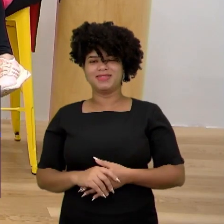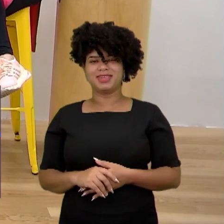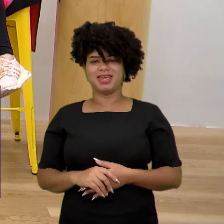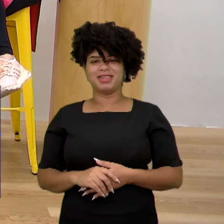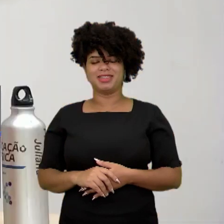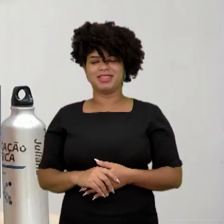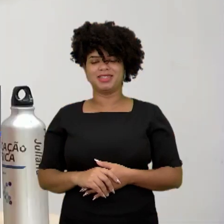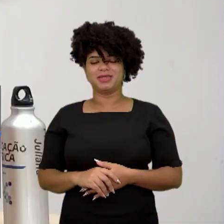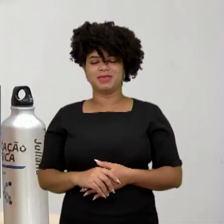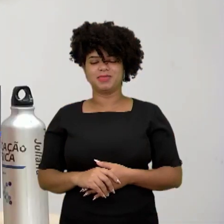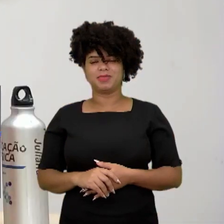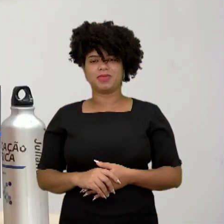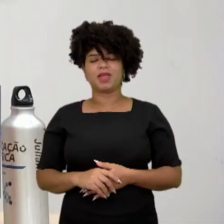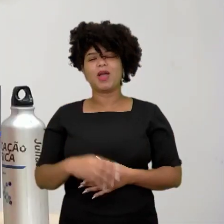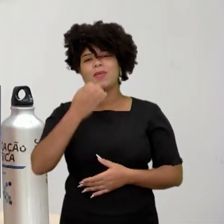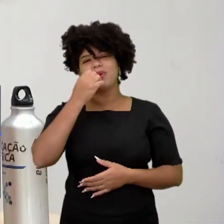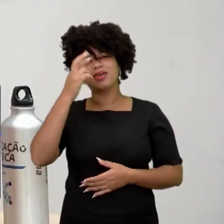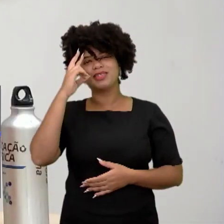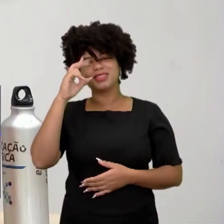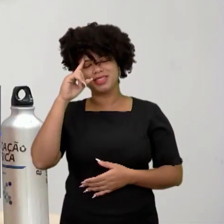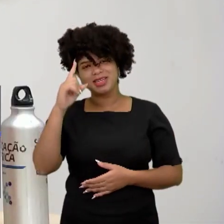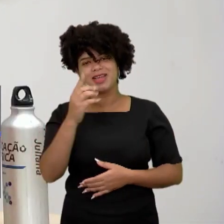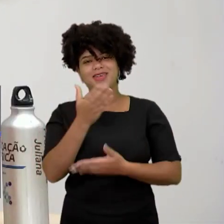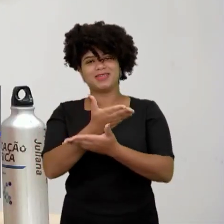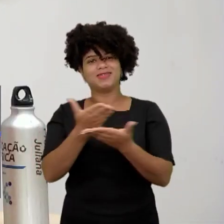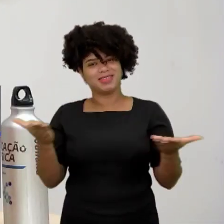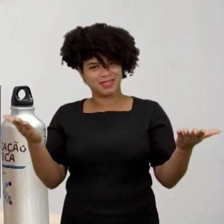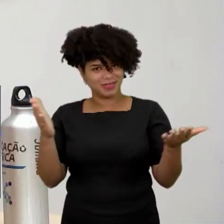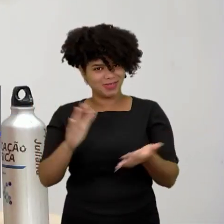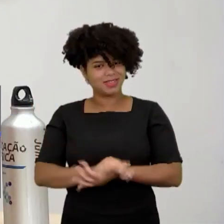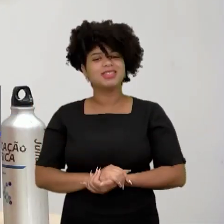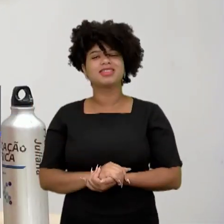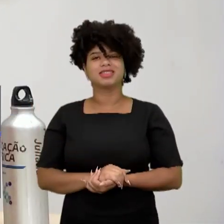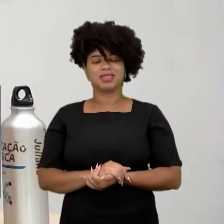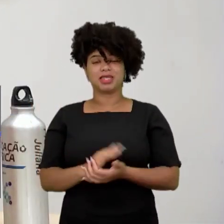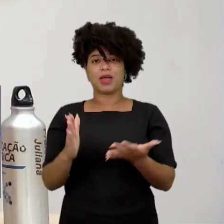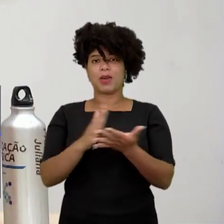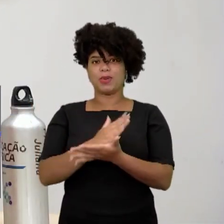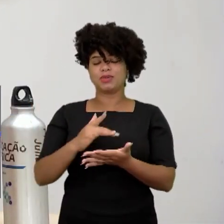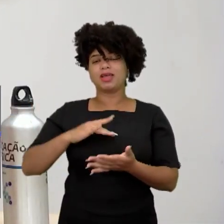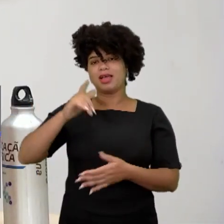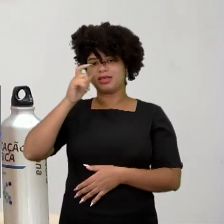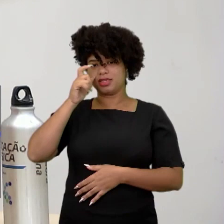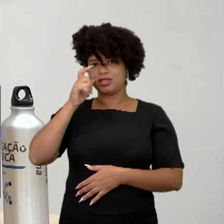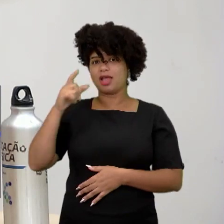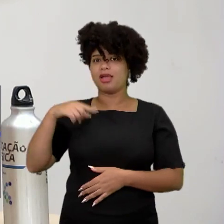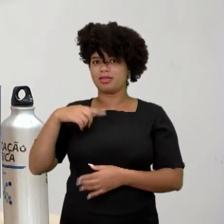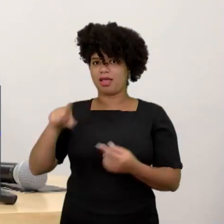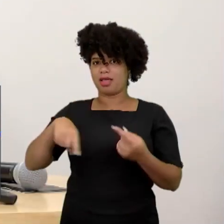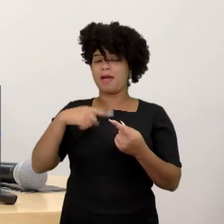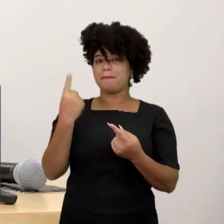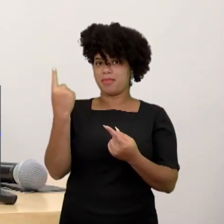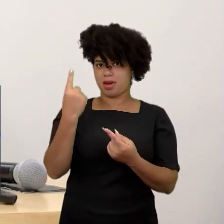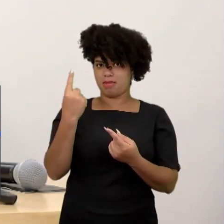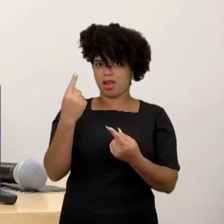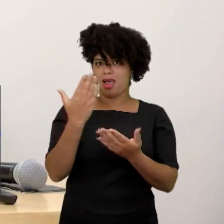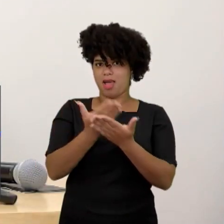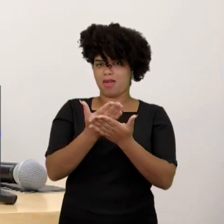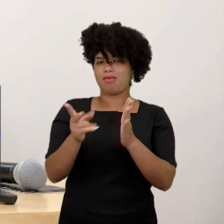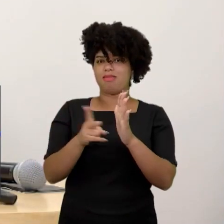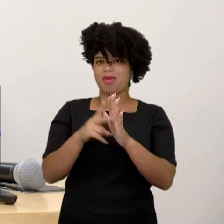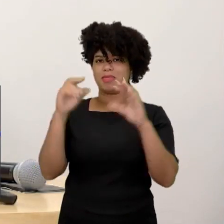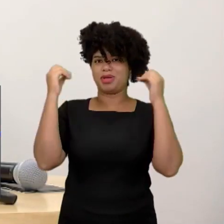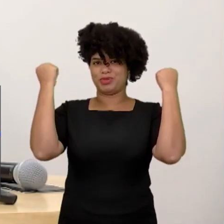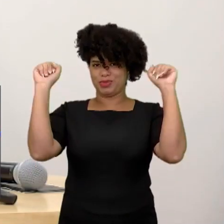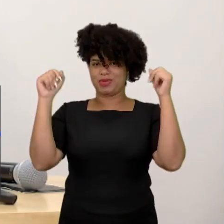tudo desejando bom dia e muitos estão nos acompanhando desde a educação física. Aí, que bom, isso aí.